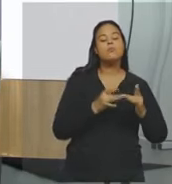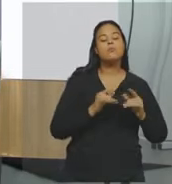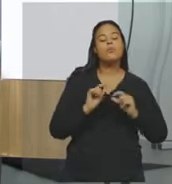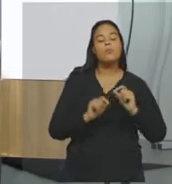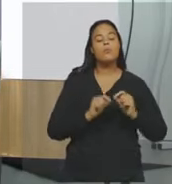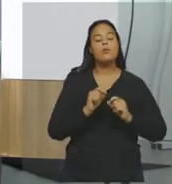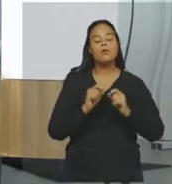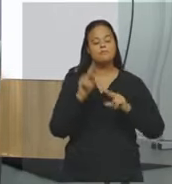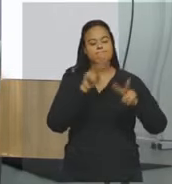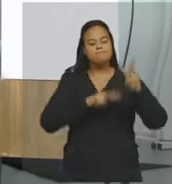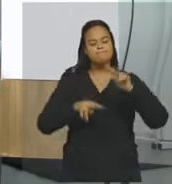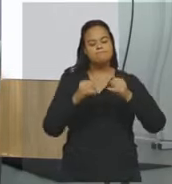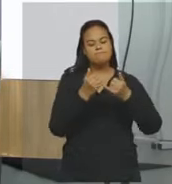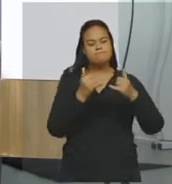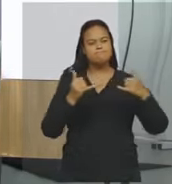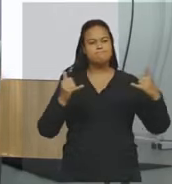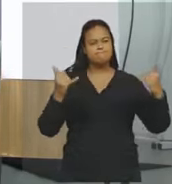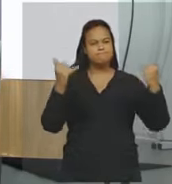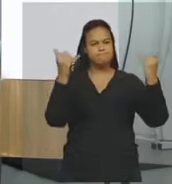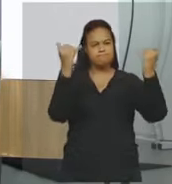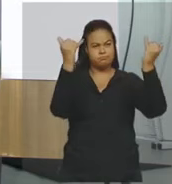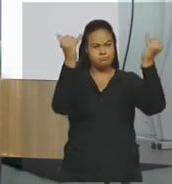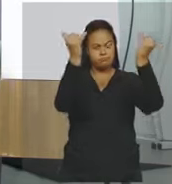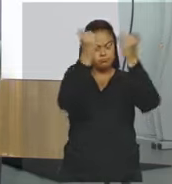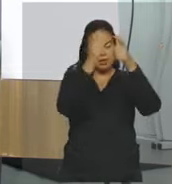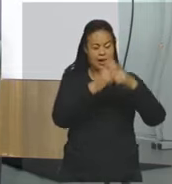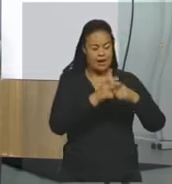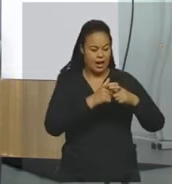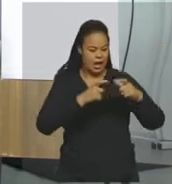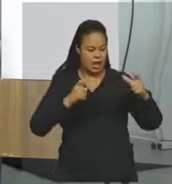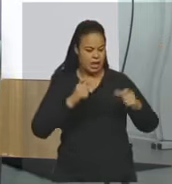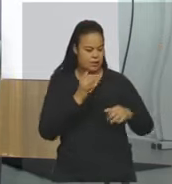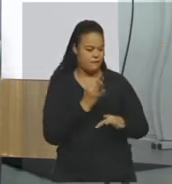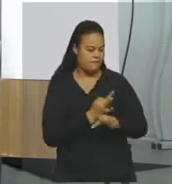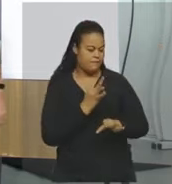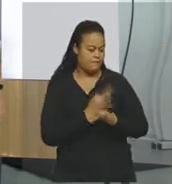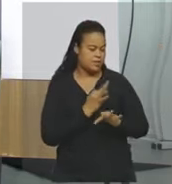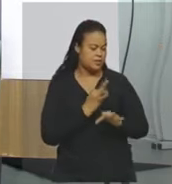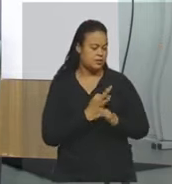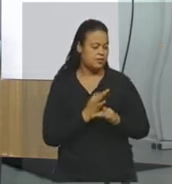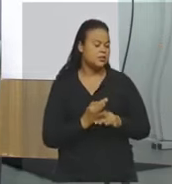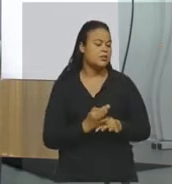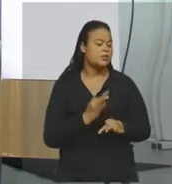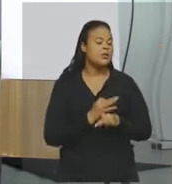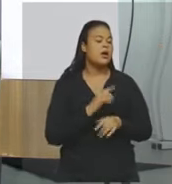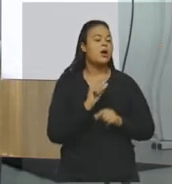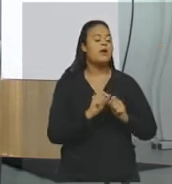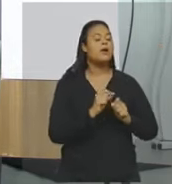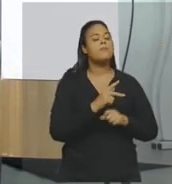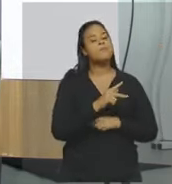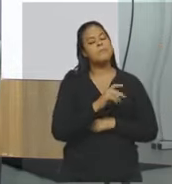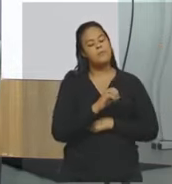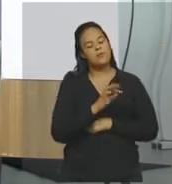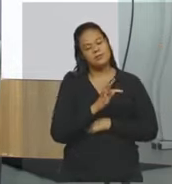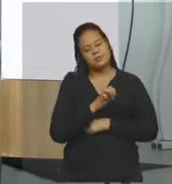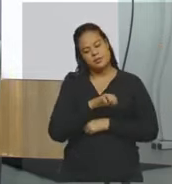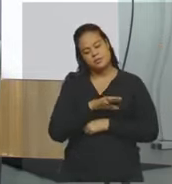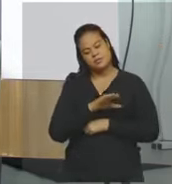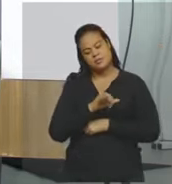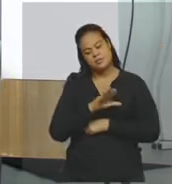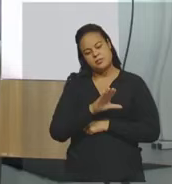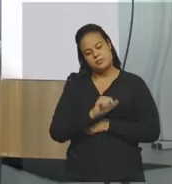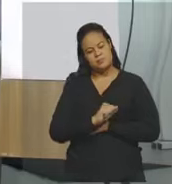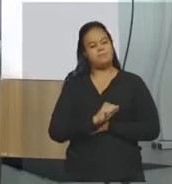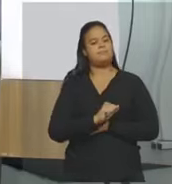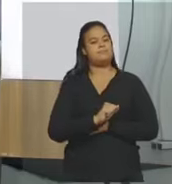os circuitos e usar a grandeza física potência. Tá? Então, aqui só coloquei o que a gente está falando num